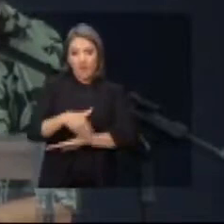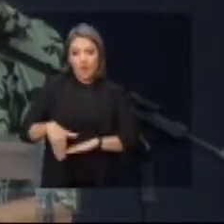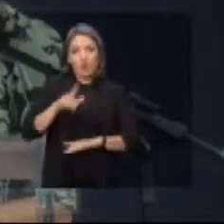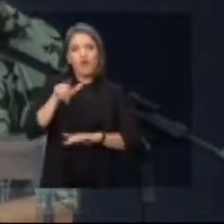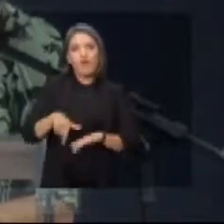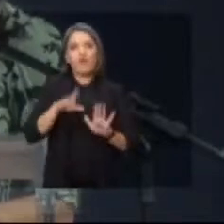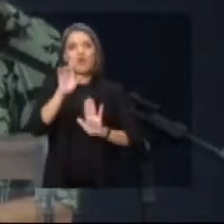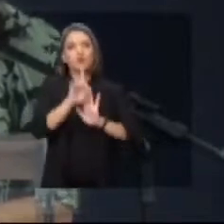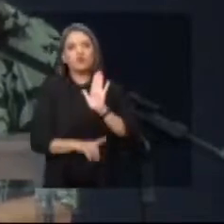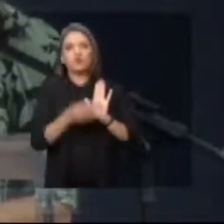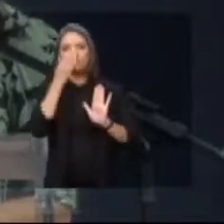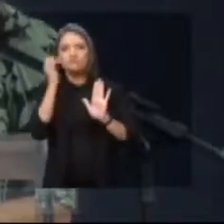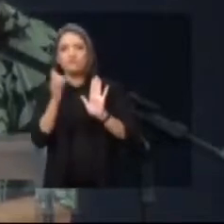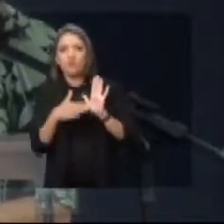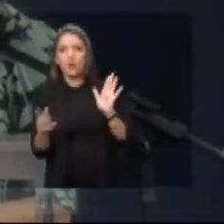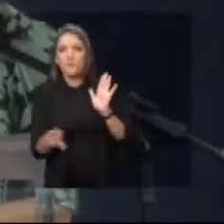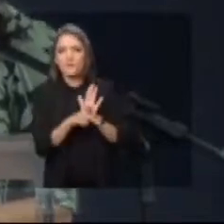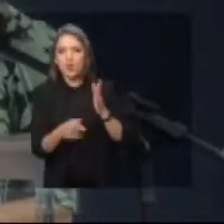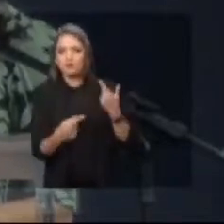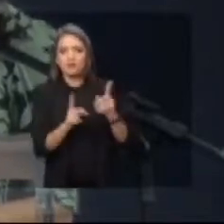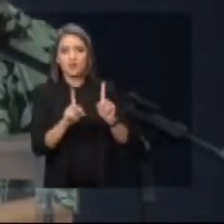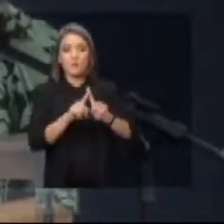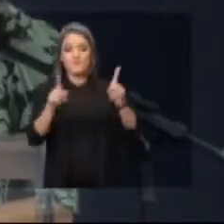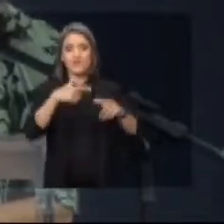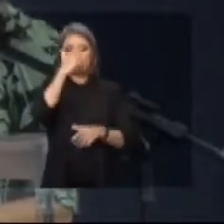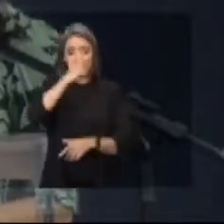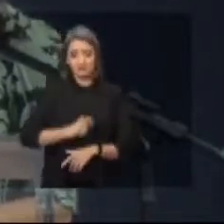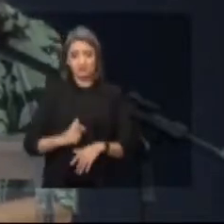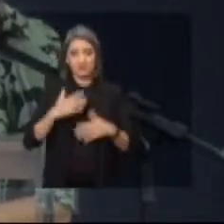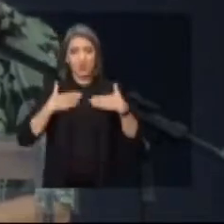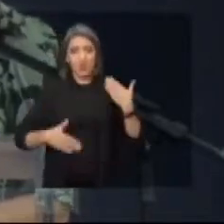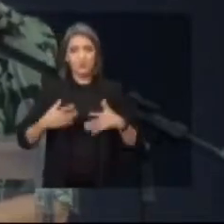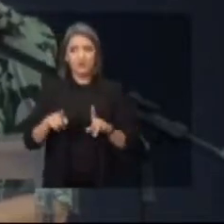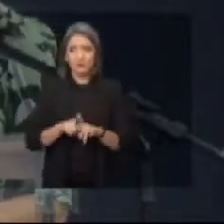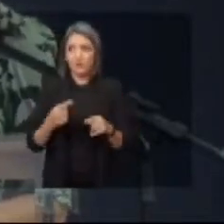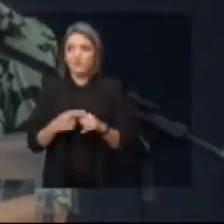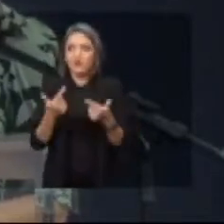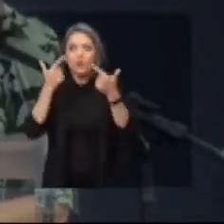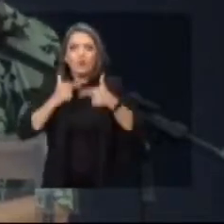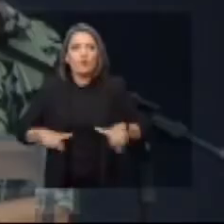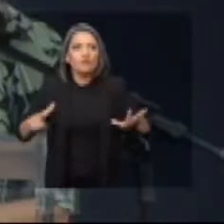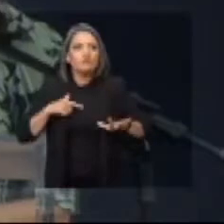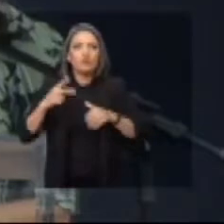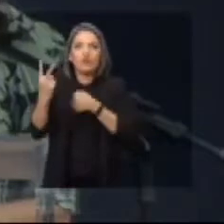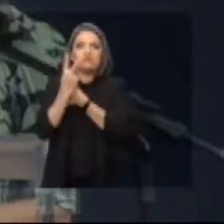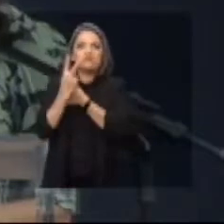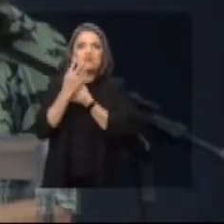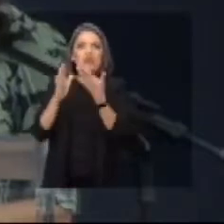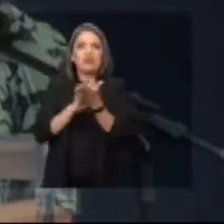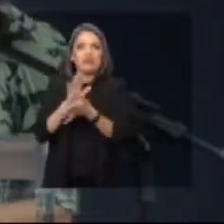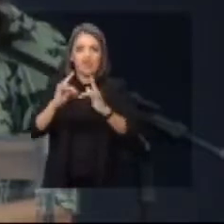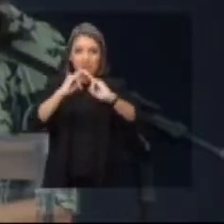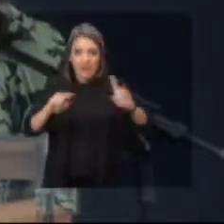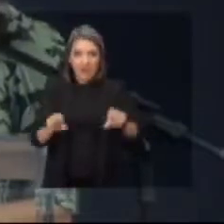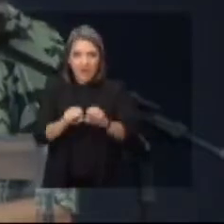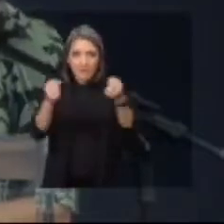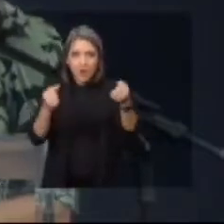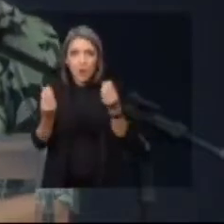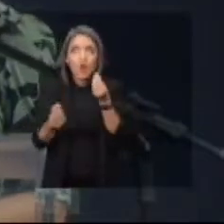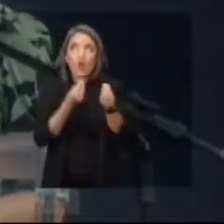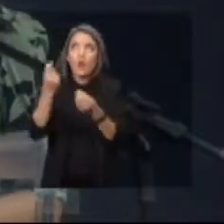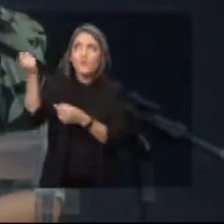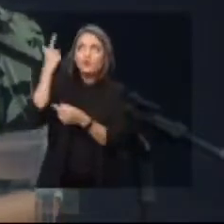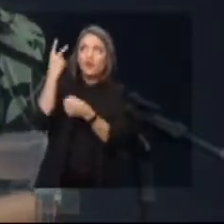direitos da Posse propriedade ele afeta tem que ter idade física das pessoas na medida que elas ficam sem qualquer abrigo em dias de sol escaldante frio